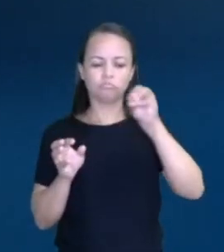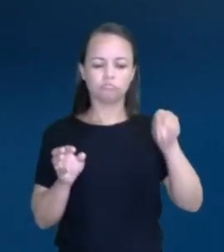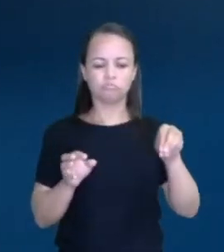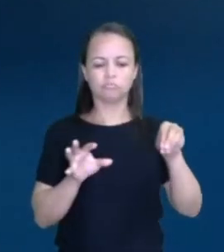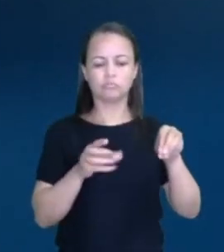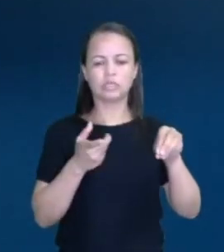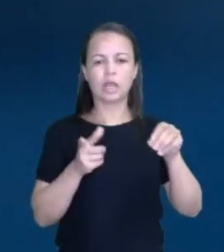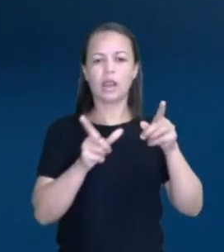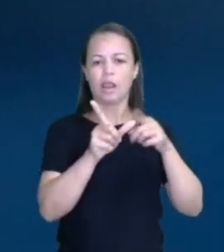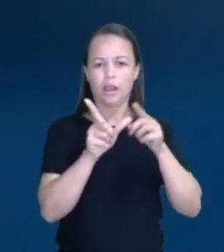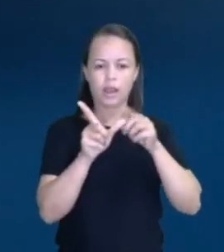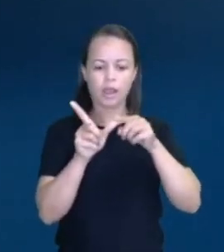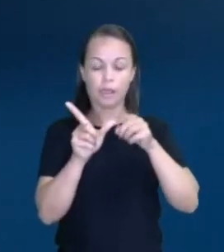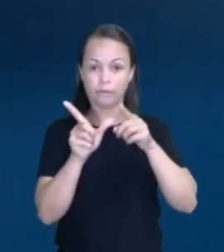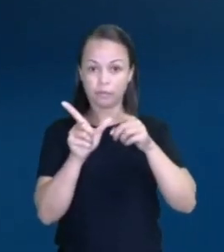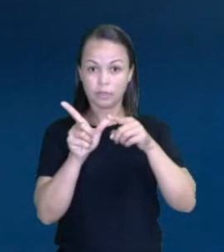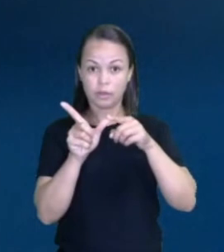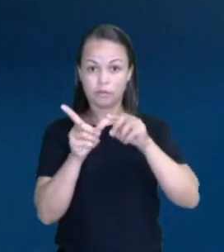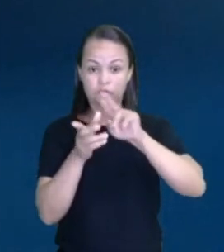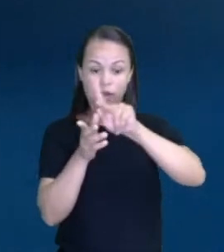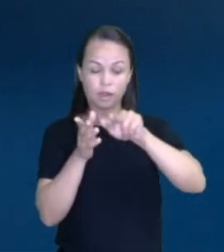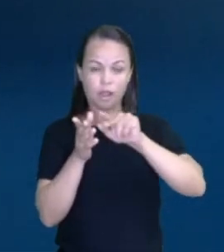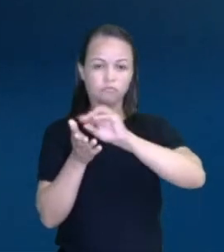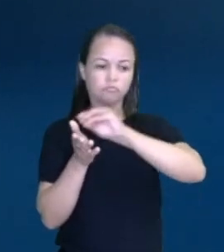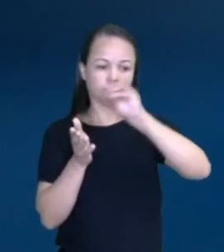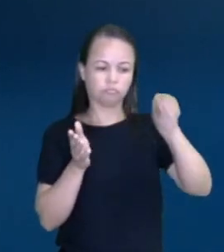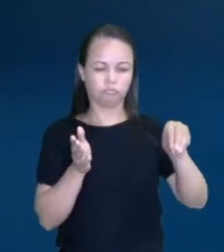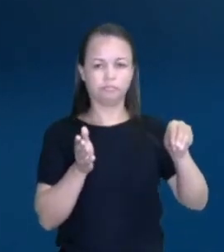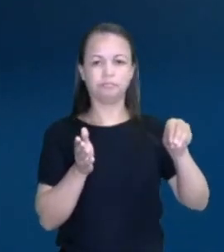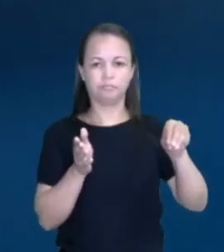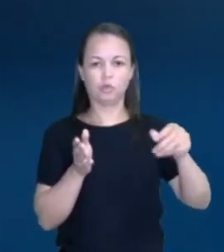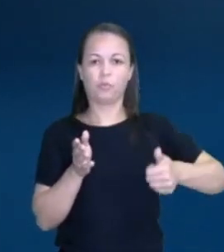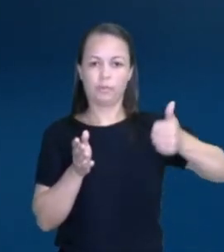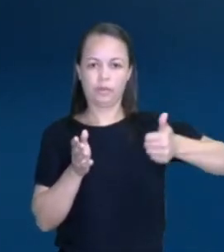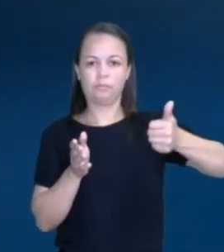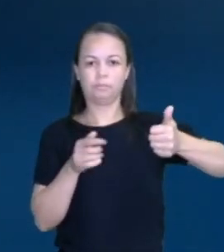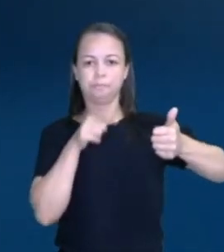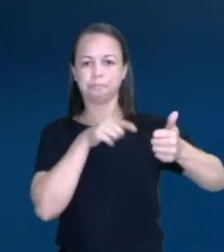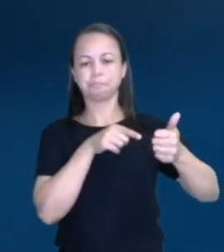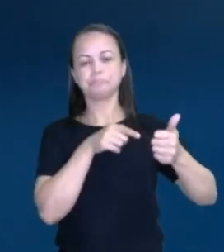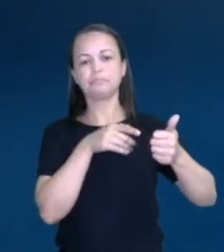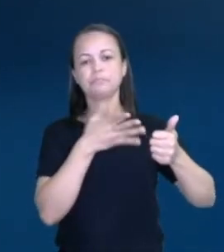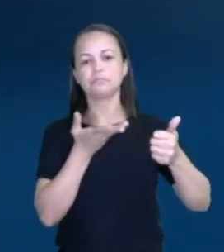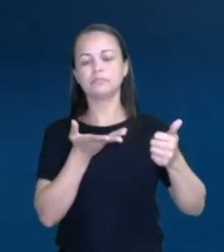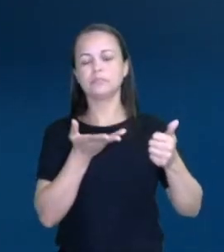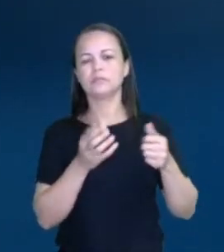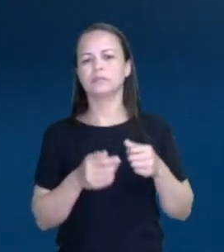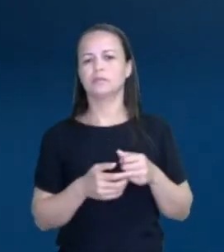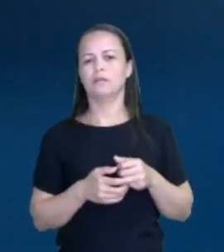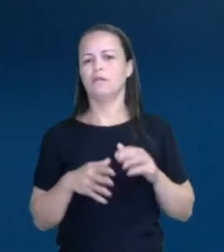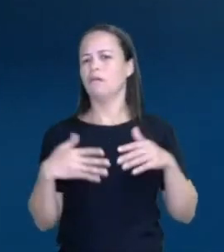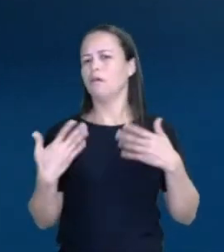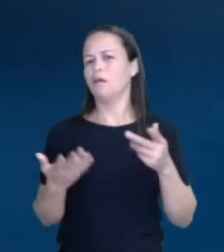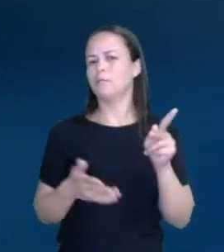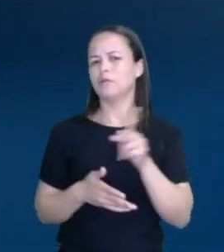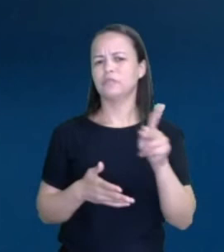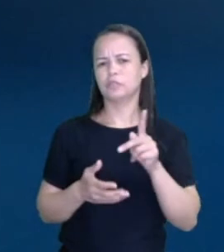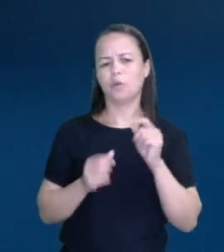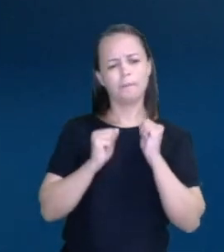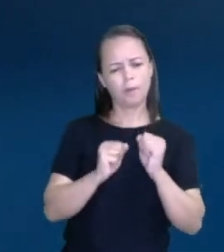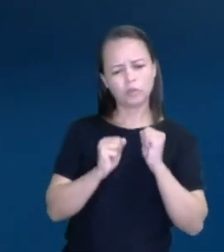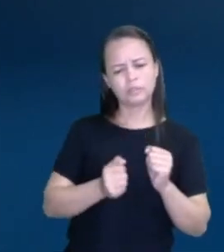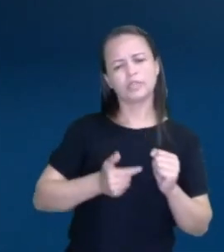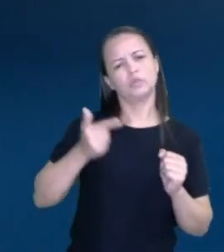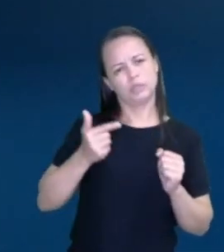termos que tem letra, que tem a variável, para frente, para o primeiro membro. Ah, professor, pode ser no